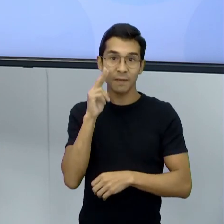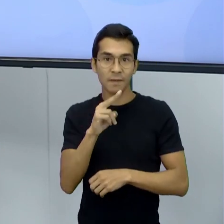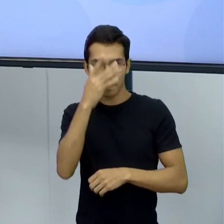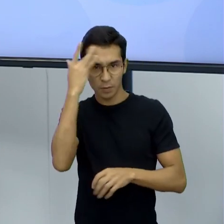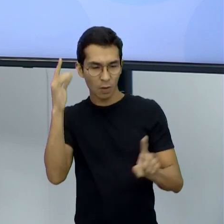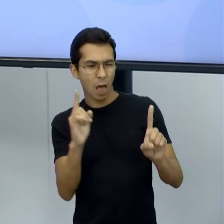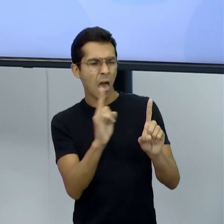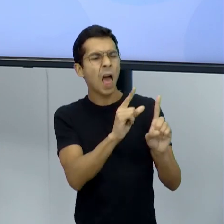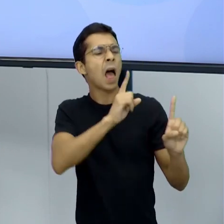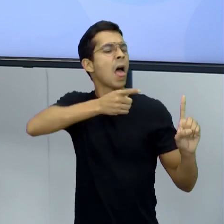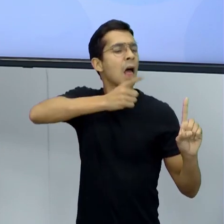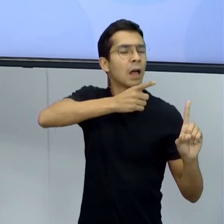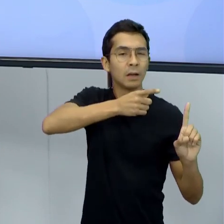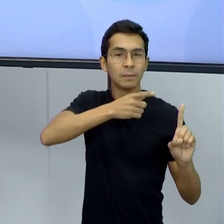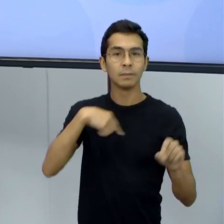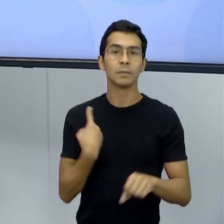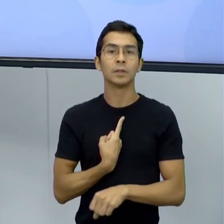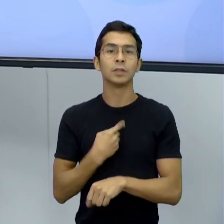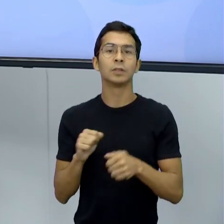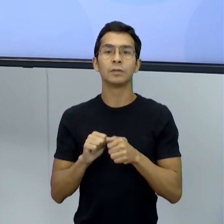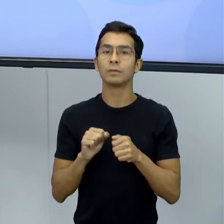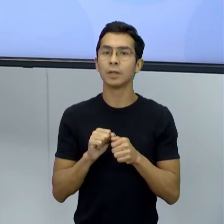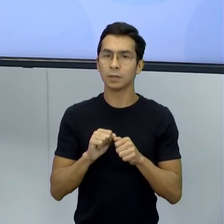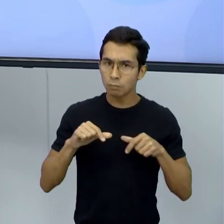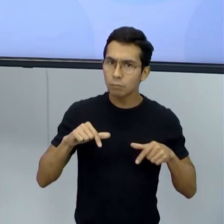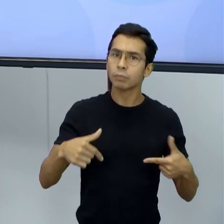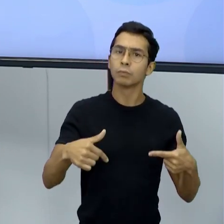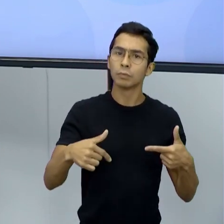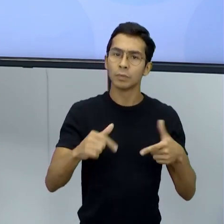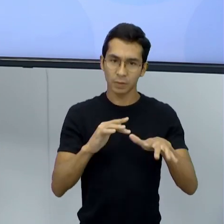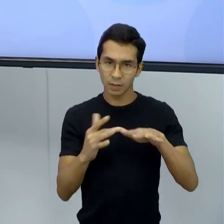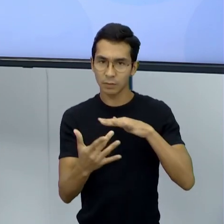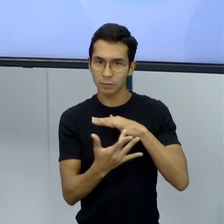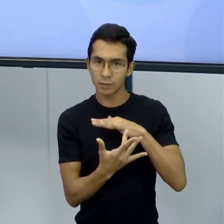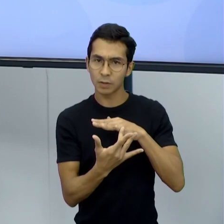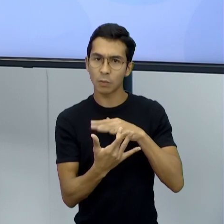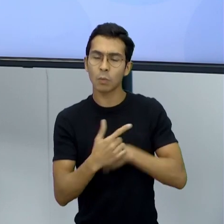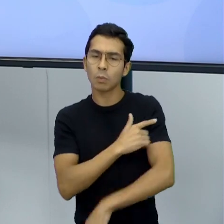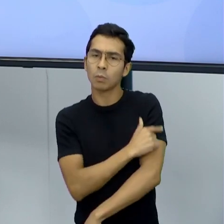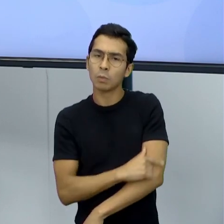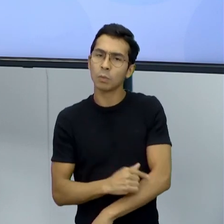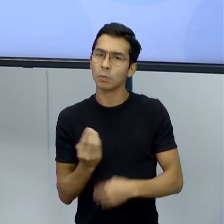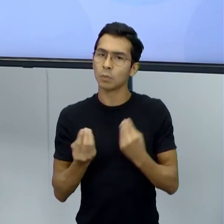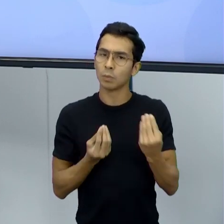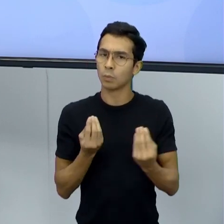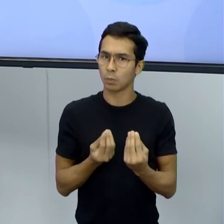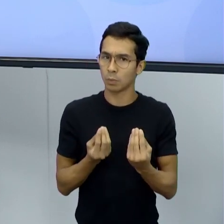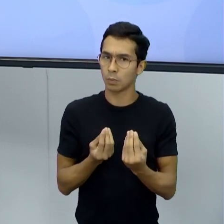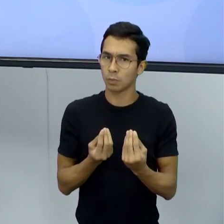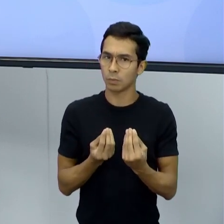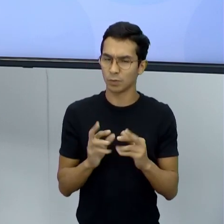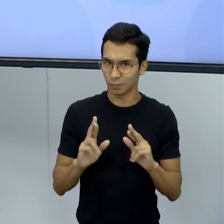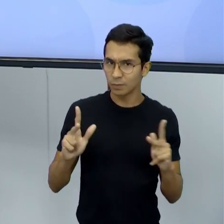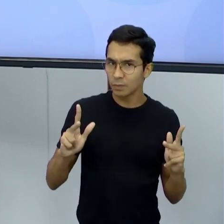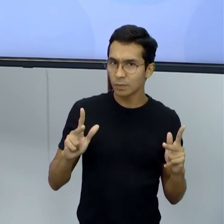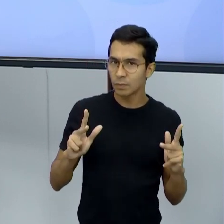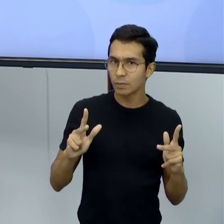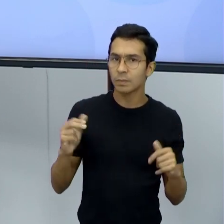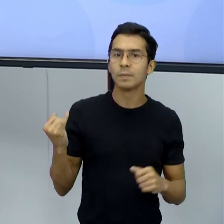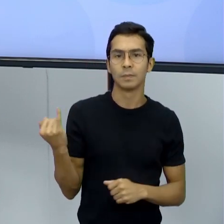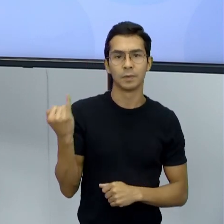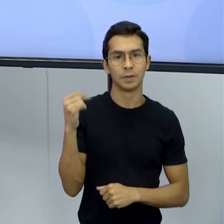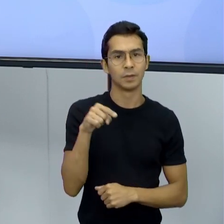comportamento. Nas redes sociais, esse comportamento muda? Então, é importante ver isso, né? Bullying